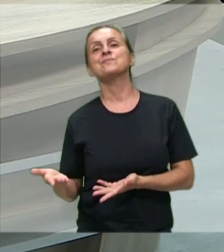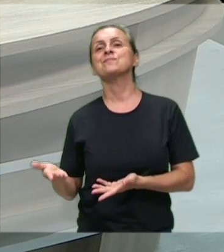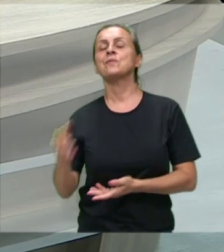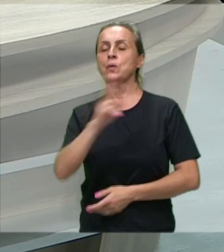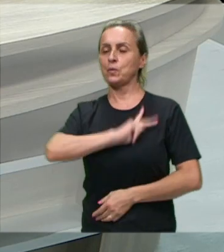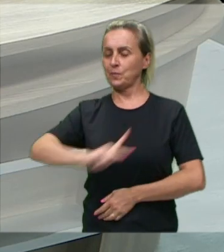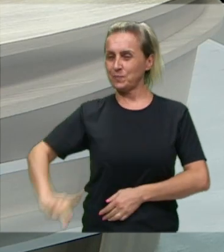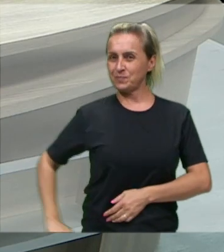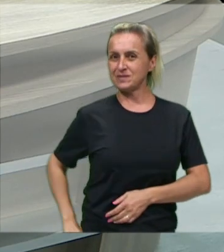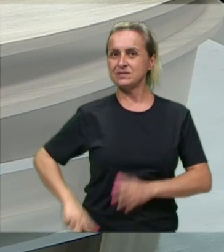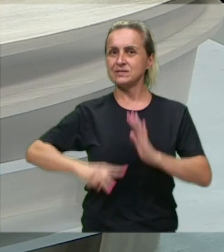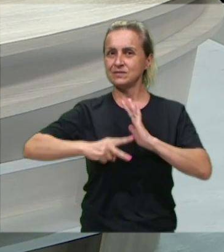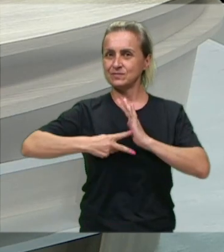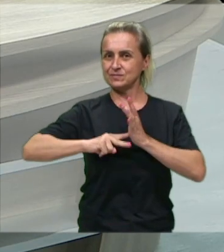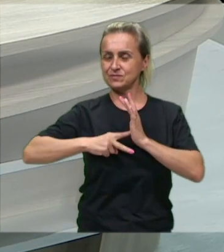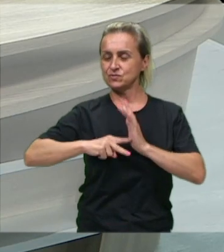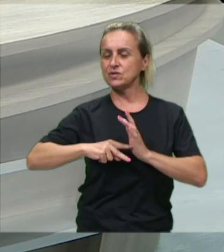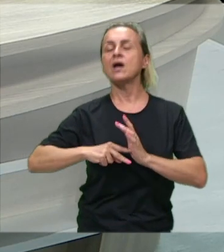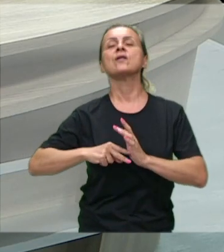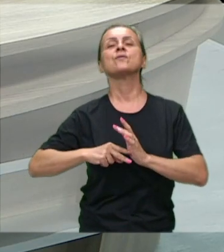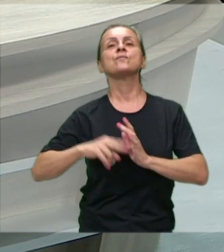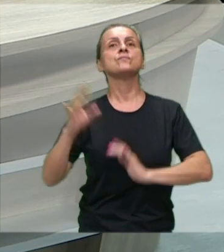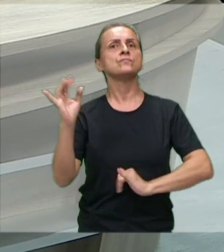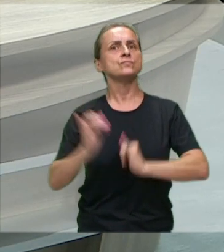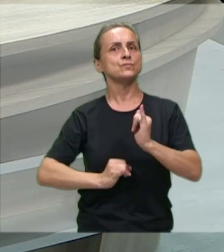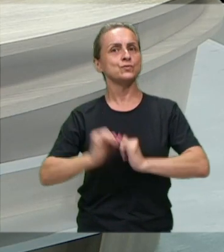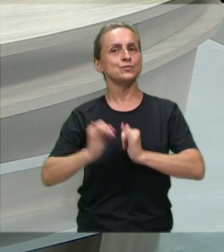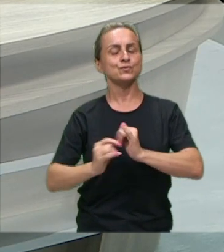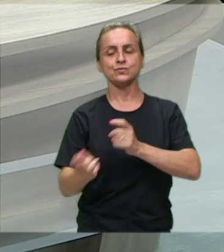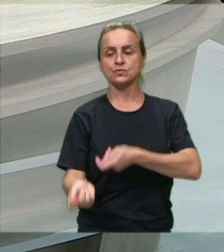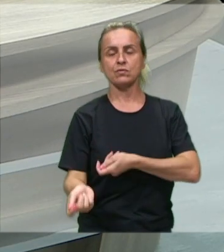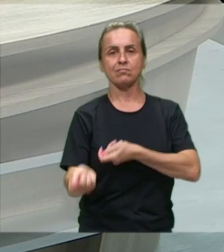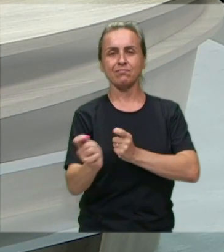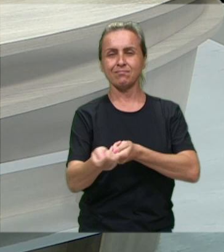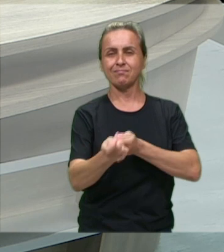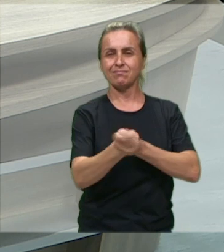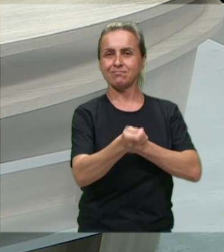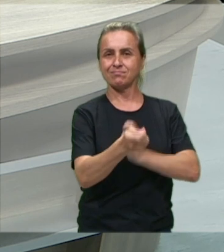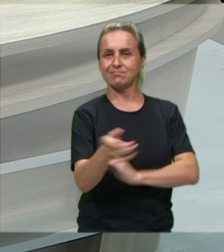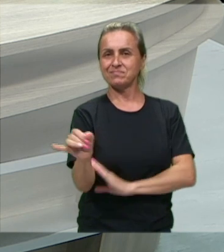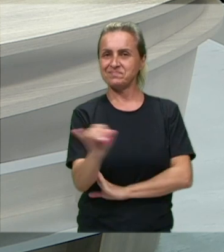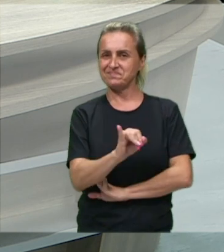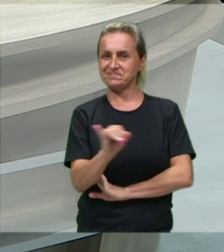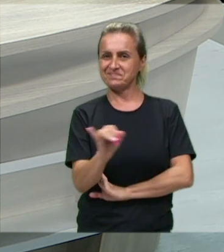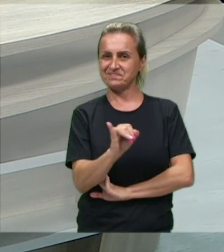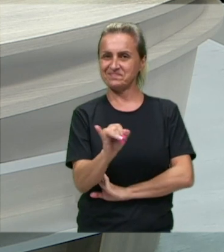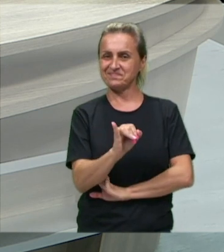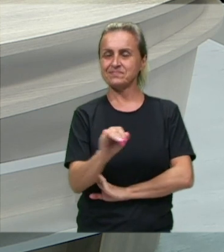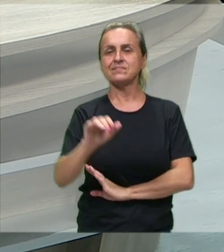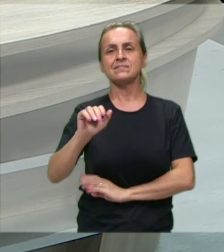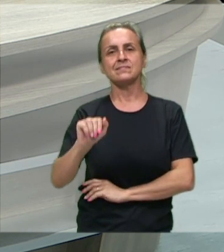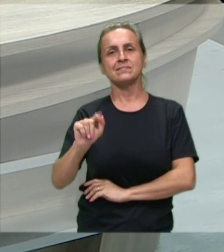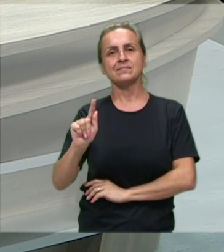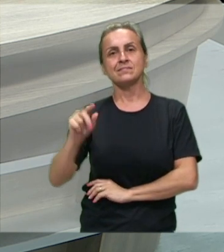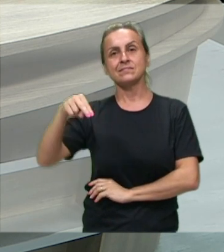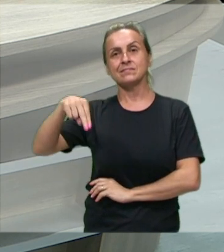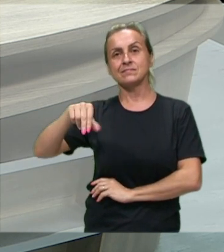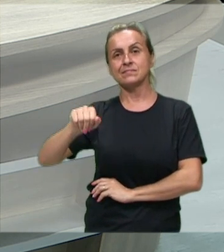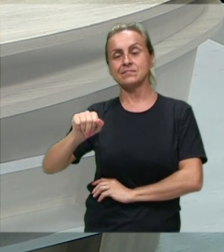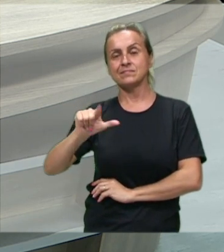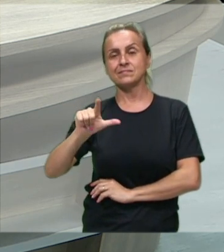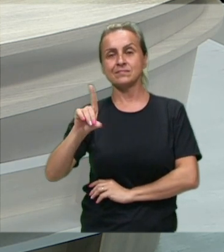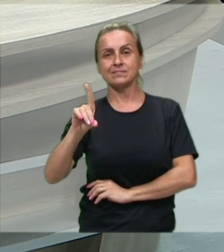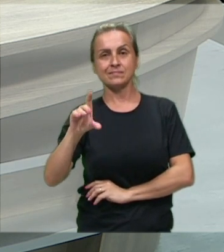do Sindicato dos Armadores e das Indústrias de Pesca de Itajaí Região, o Aguinaldo Hilton dos Santos.